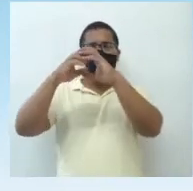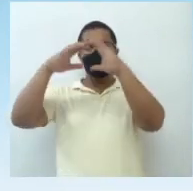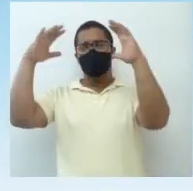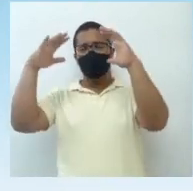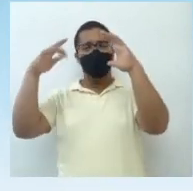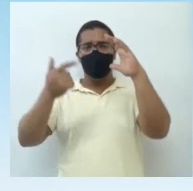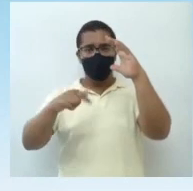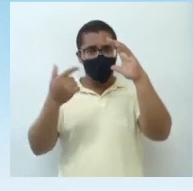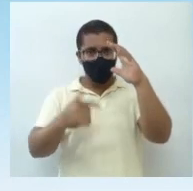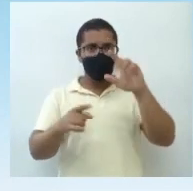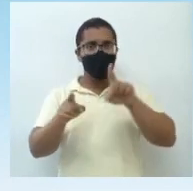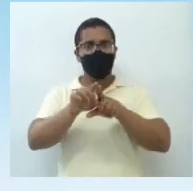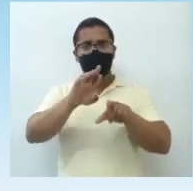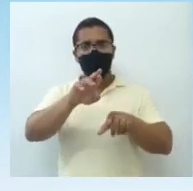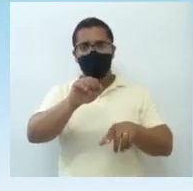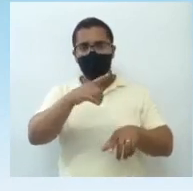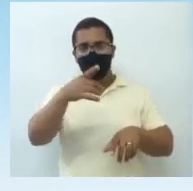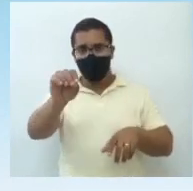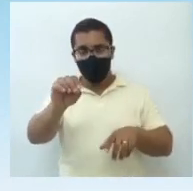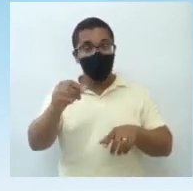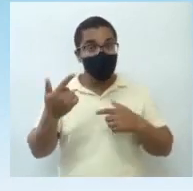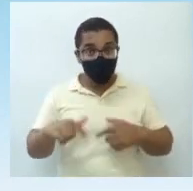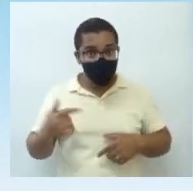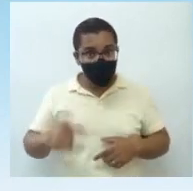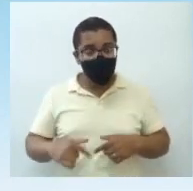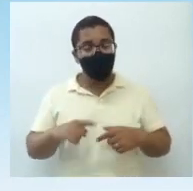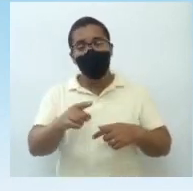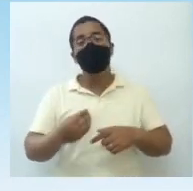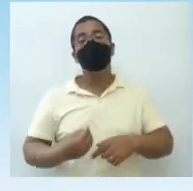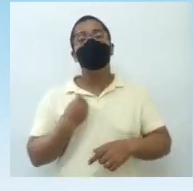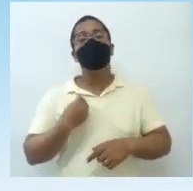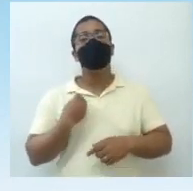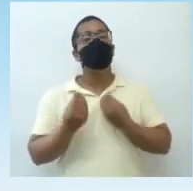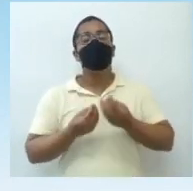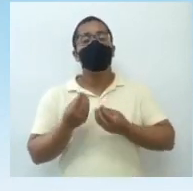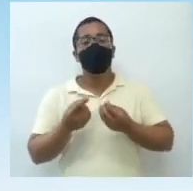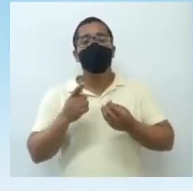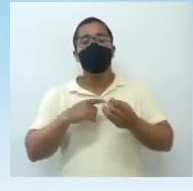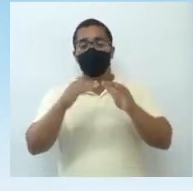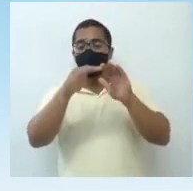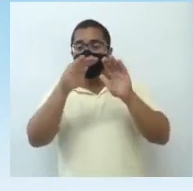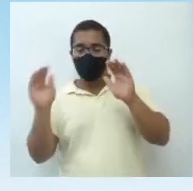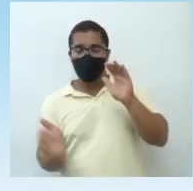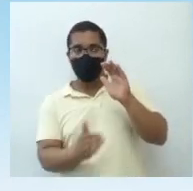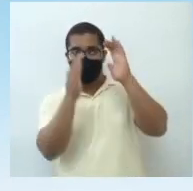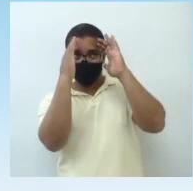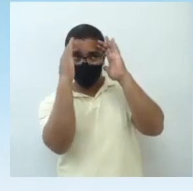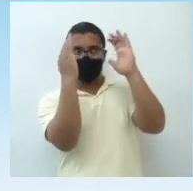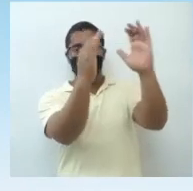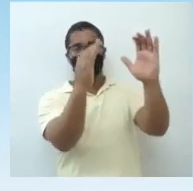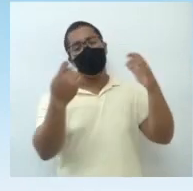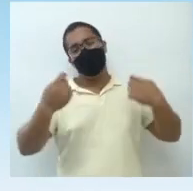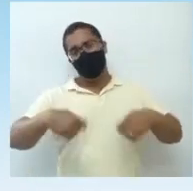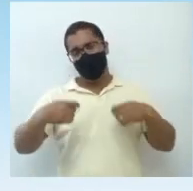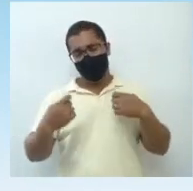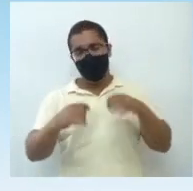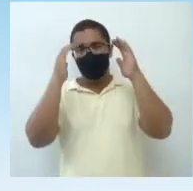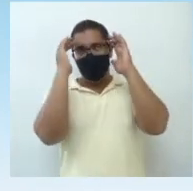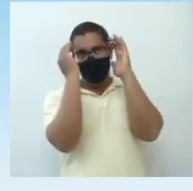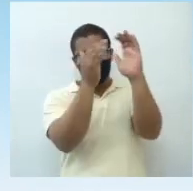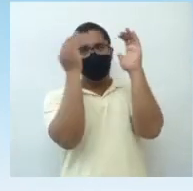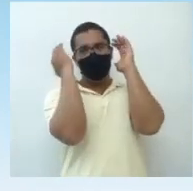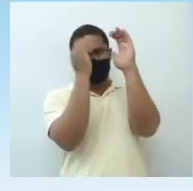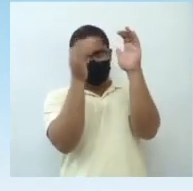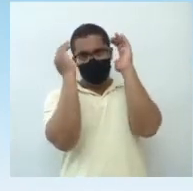razão para adiar a sua vida você vai começar agora o que as está submetido às regras e Dominação e